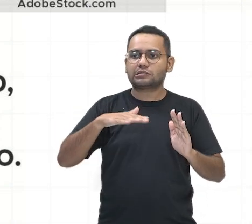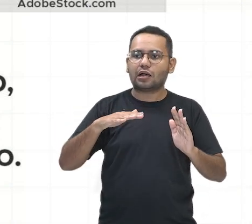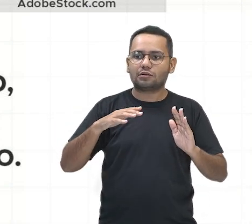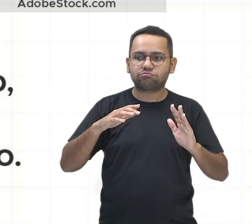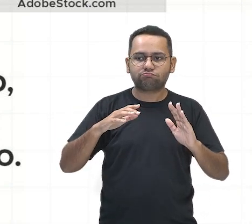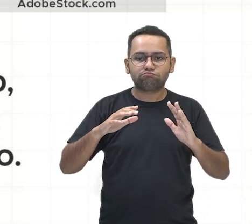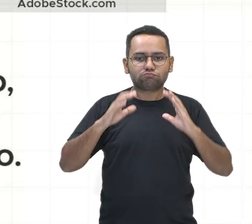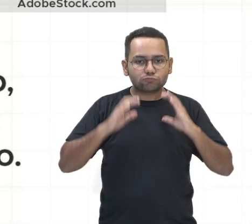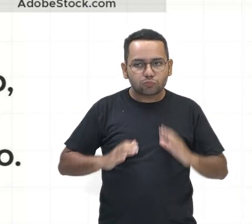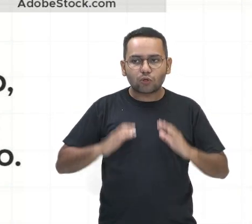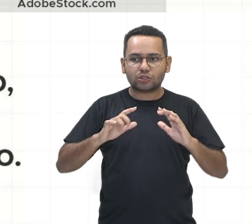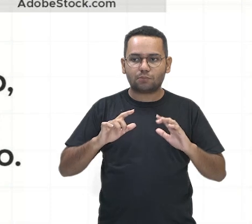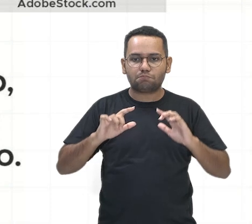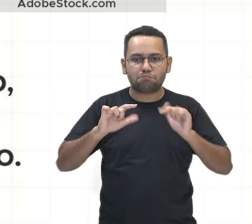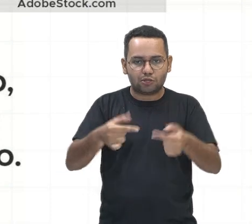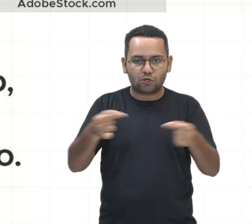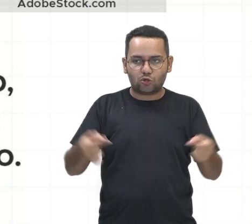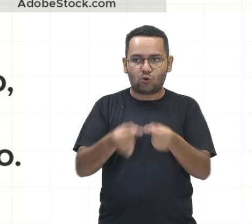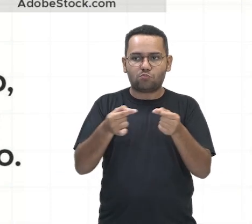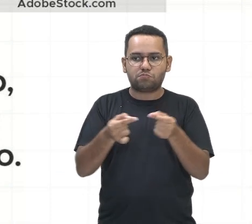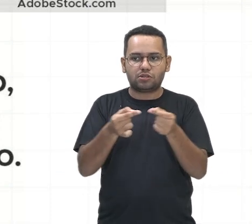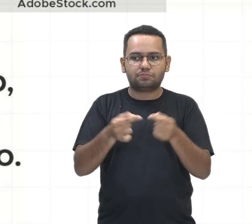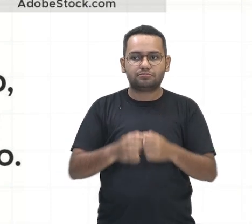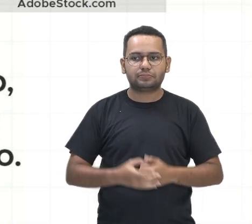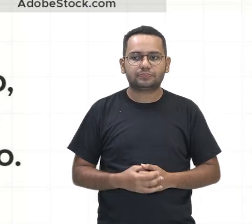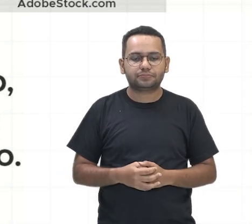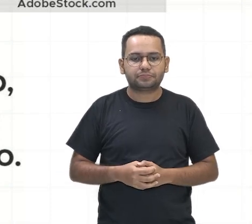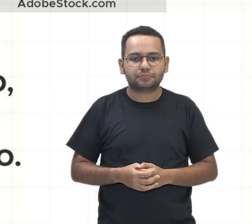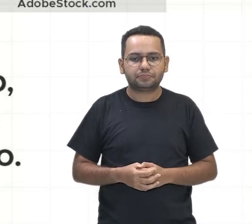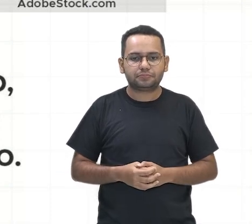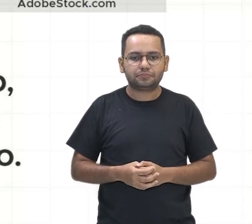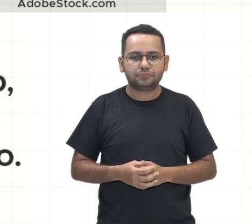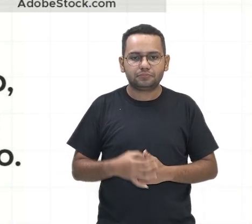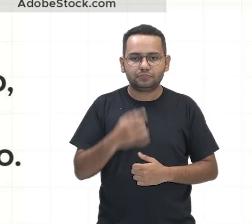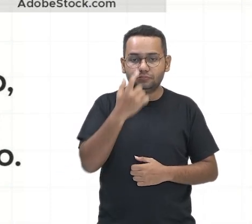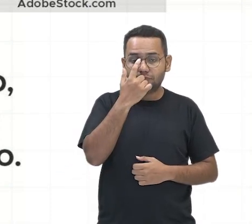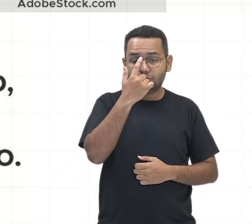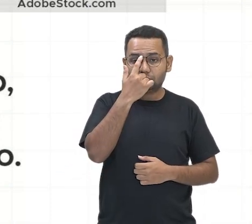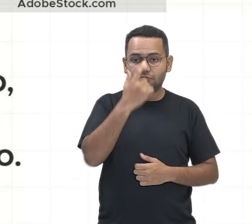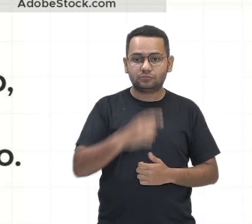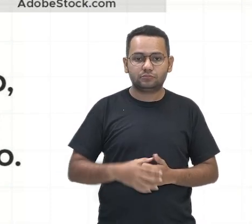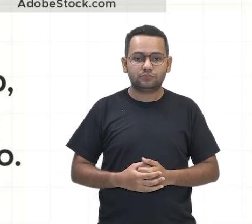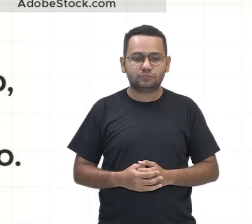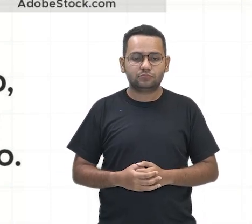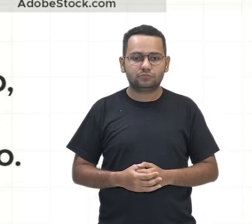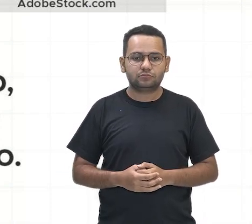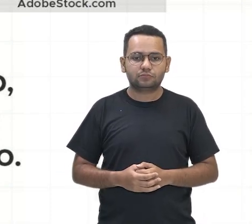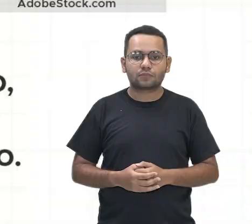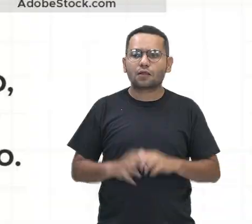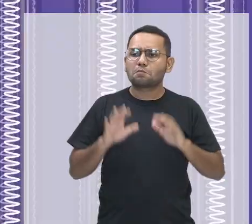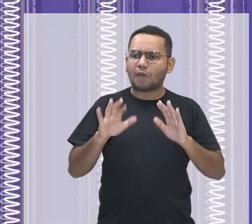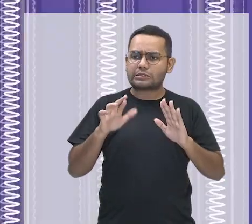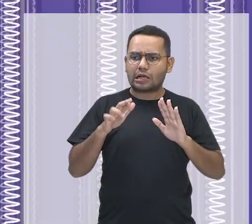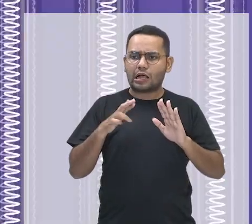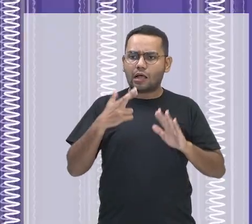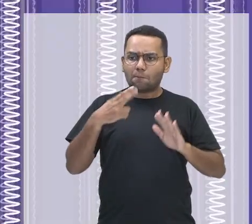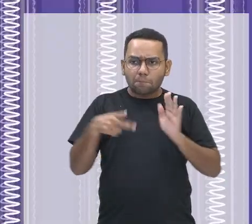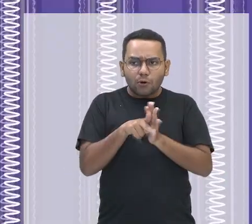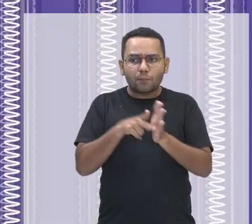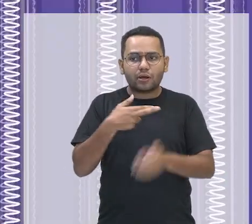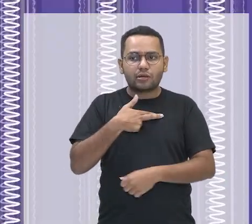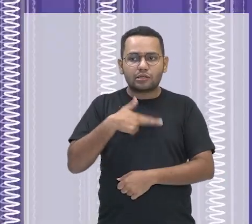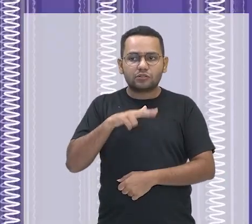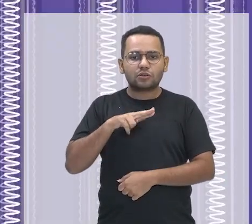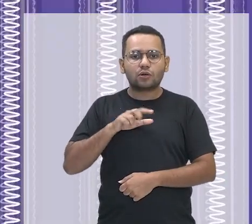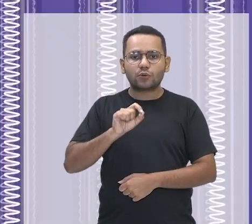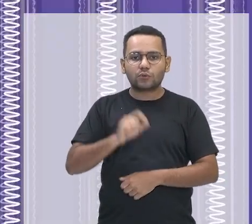Então, nós poderíamos dizer que toda religião é também um itinerário poderoso quando se